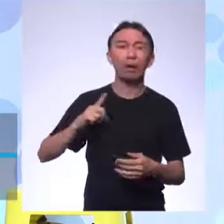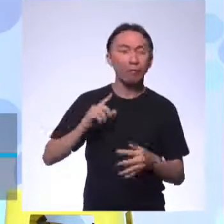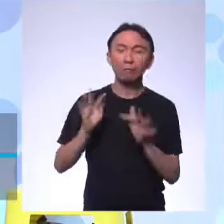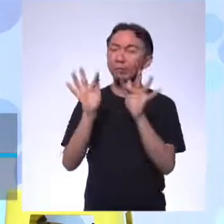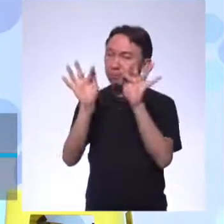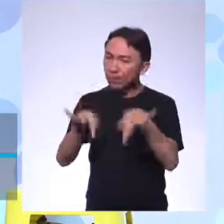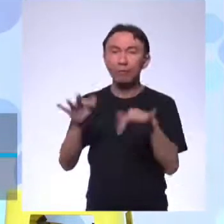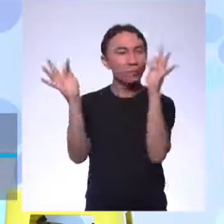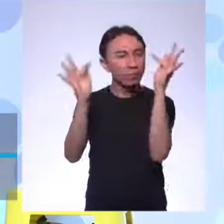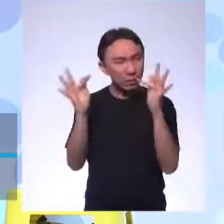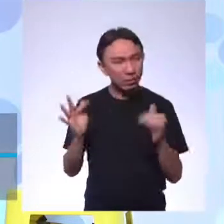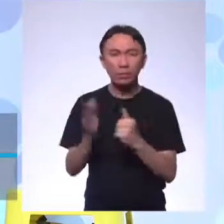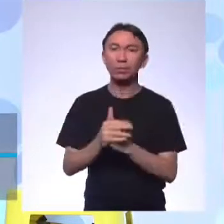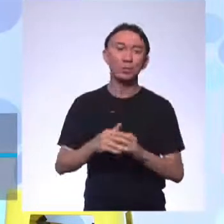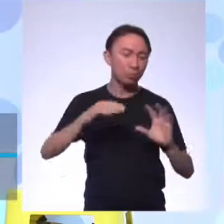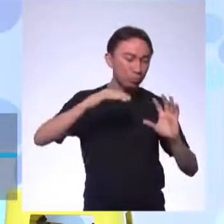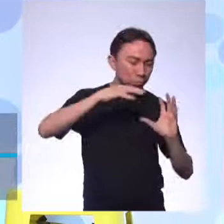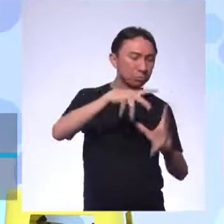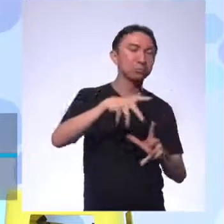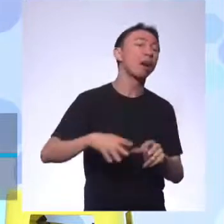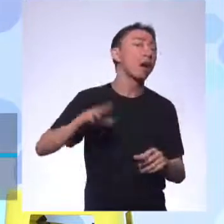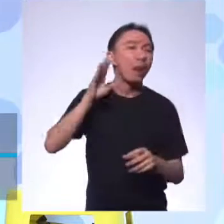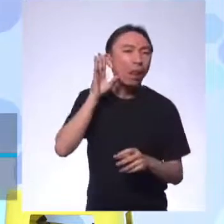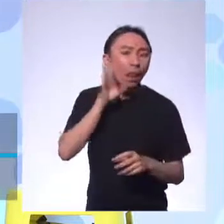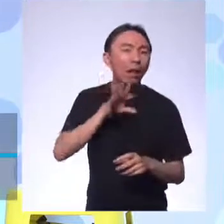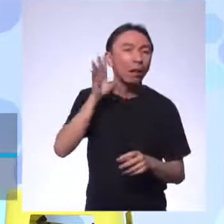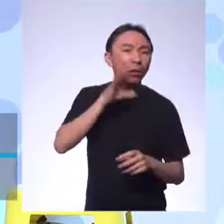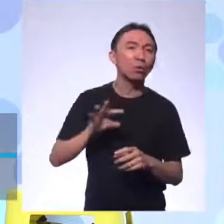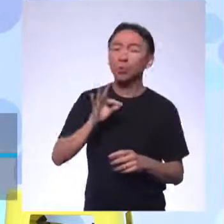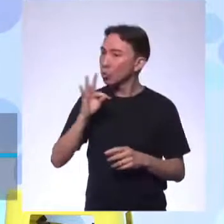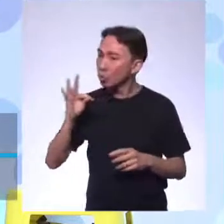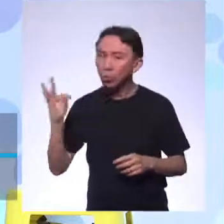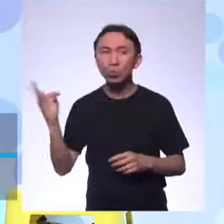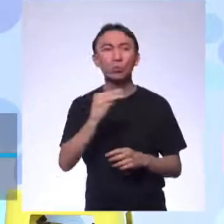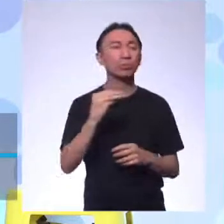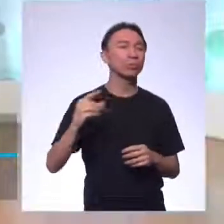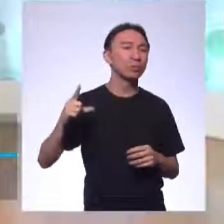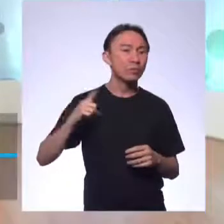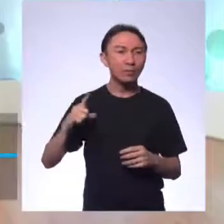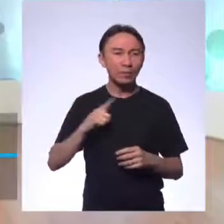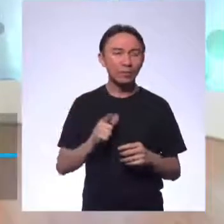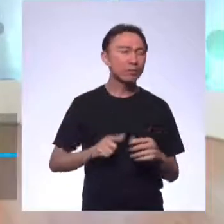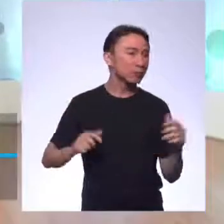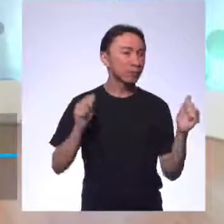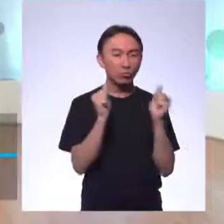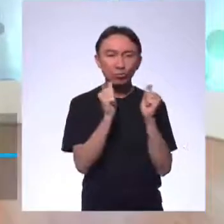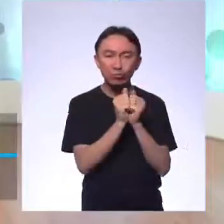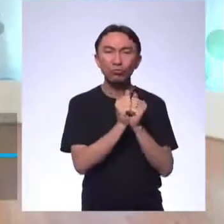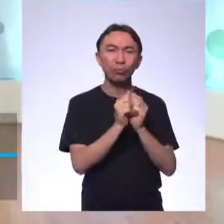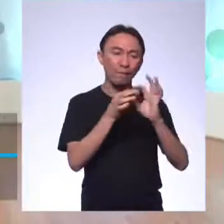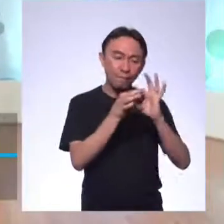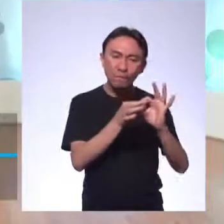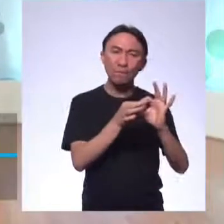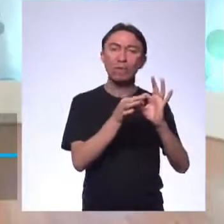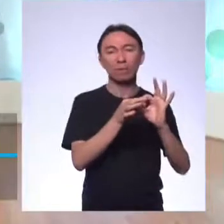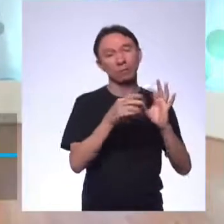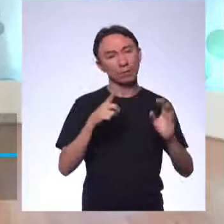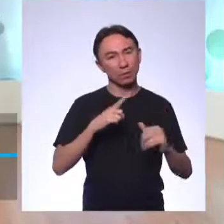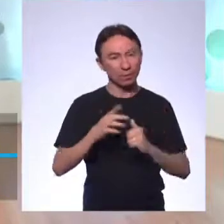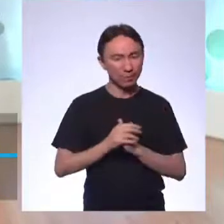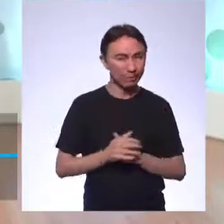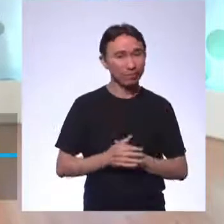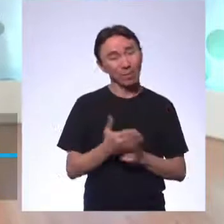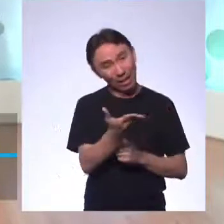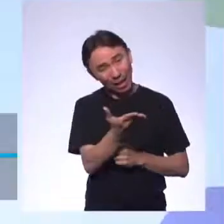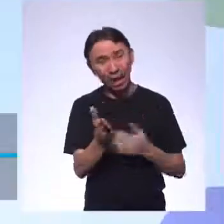é bacana, o mundo é legal, todo mundo tem sua alma gêmea. Nossa, baixou o Mas romântico sabe o aqui que que é? agora, hein? Deixa eu comentar, que agora Baixou é o porque são romântico. adolescentes. Às vezes